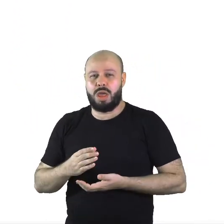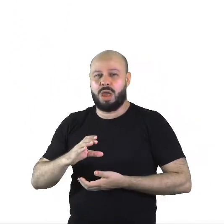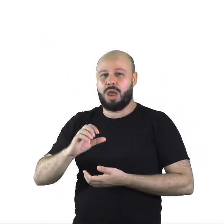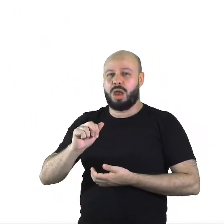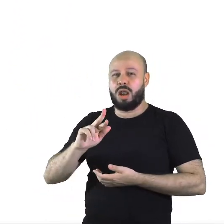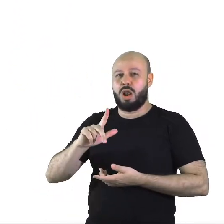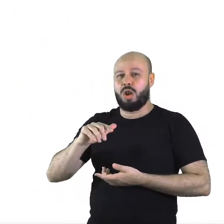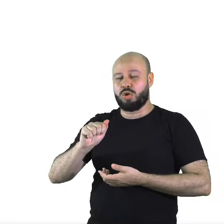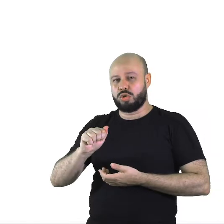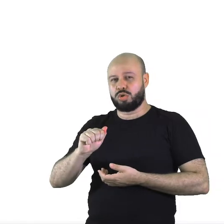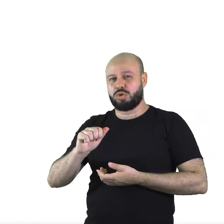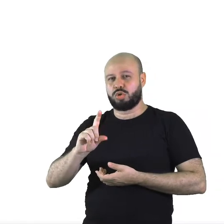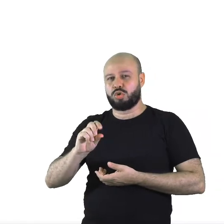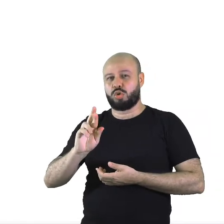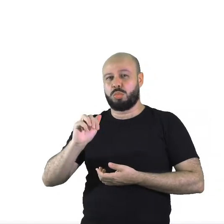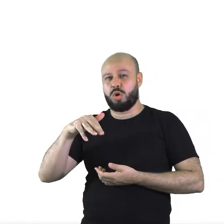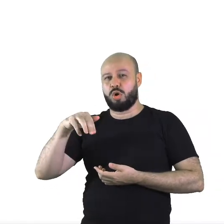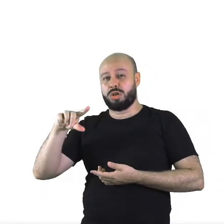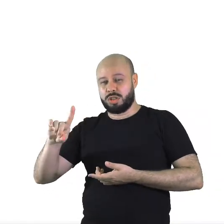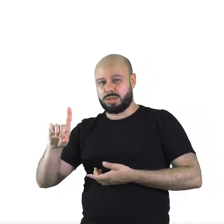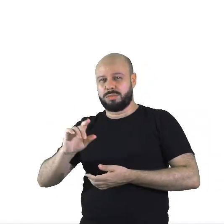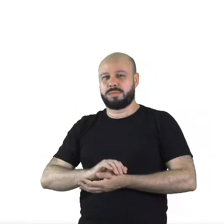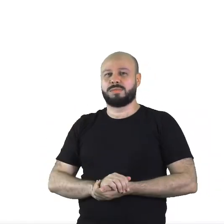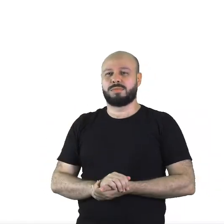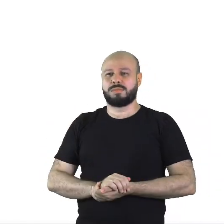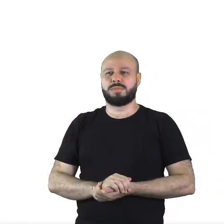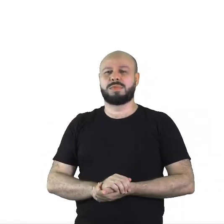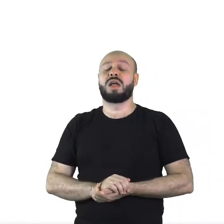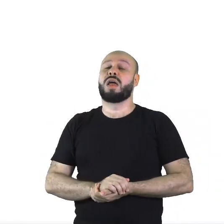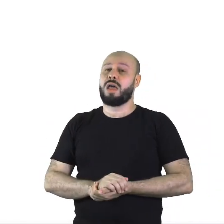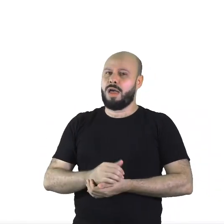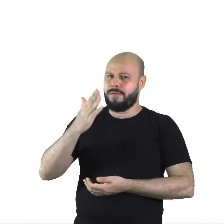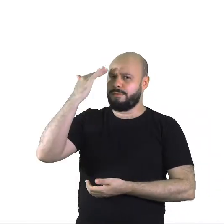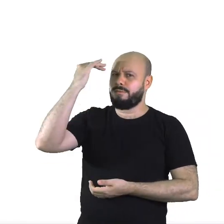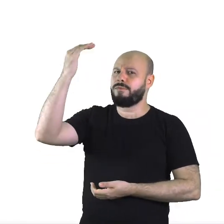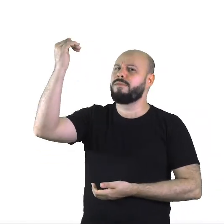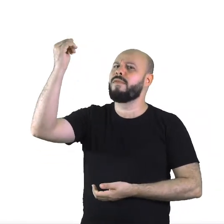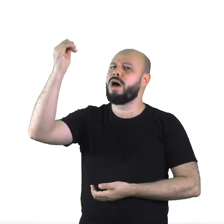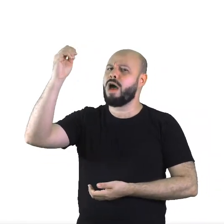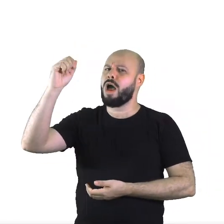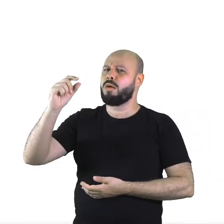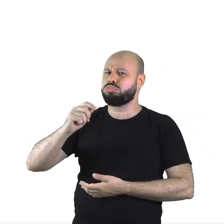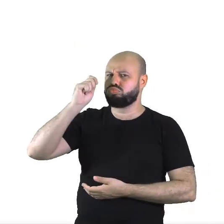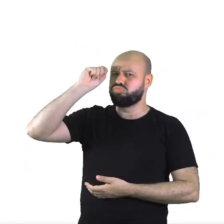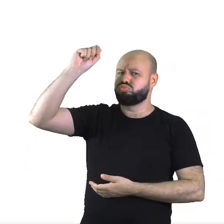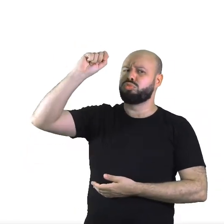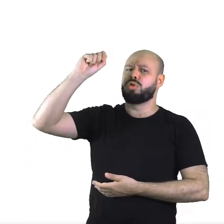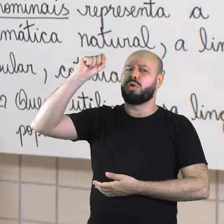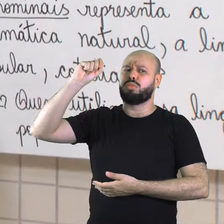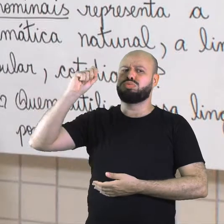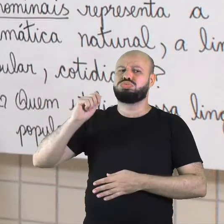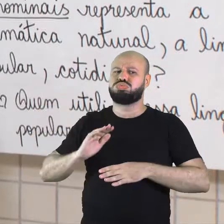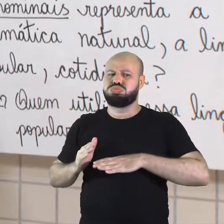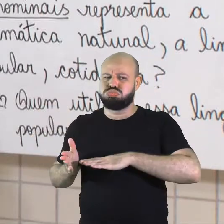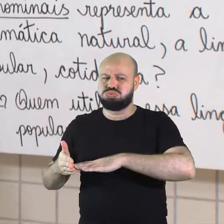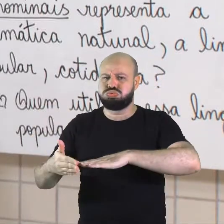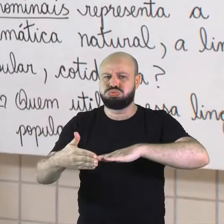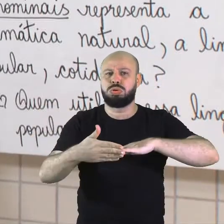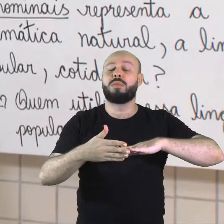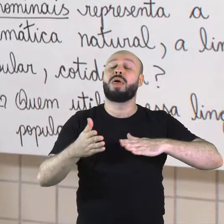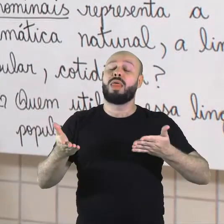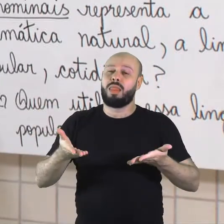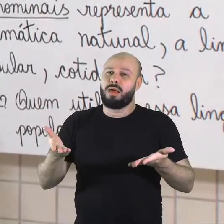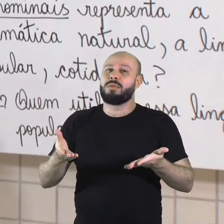de Andrade, né, um famoso poeta da nossa literatura, poeta contemporâneo, assim como o Oswald, né? O Carlos Drummond,